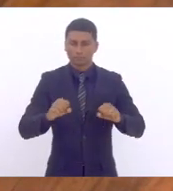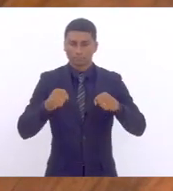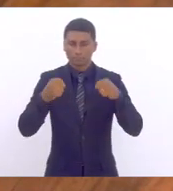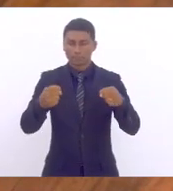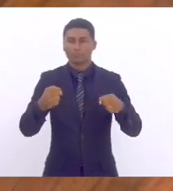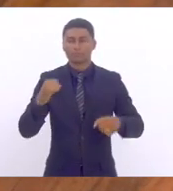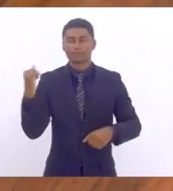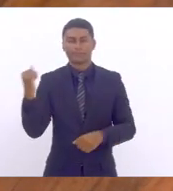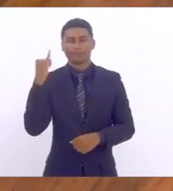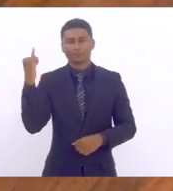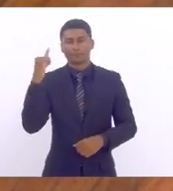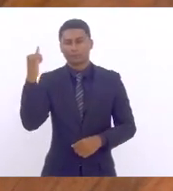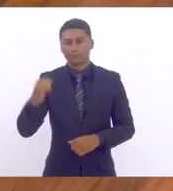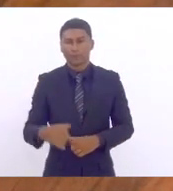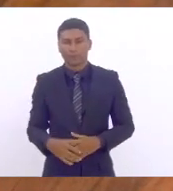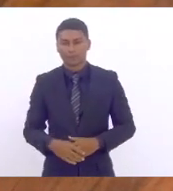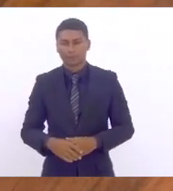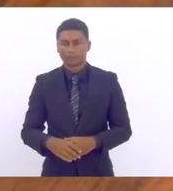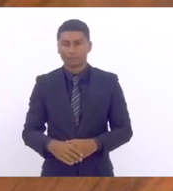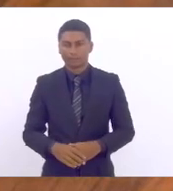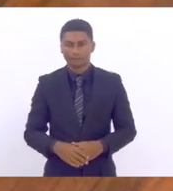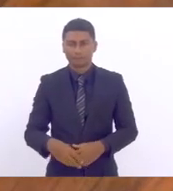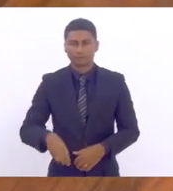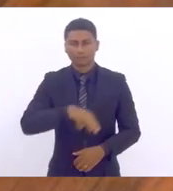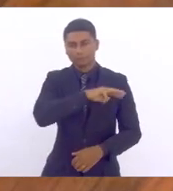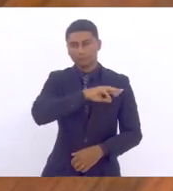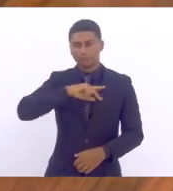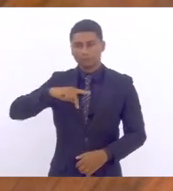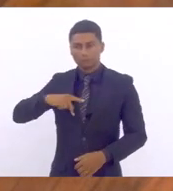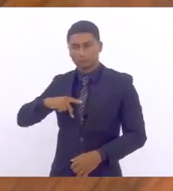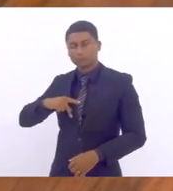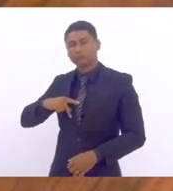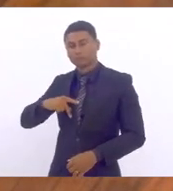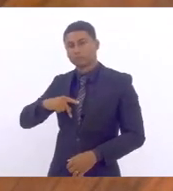importante. E o que o Ministério Público, como órgão de execução, pode